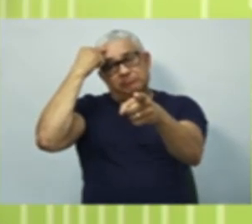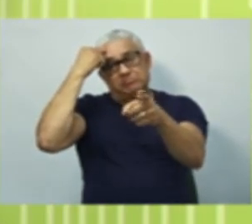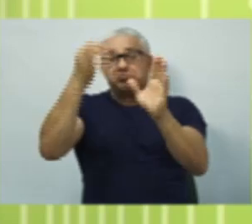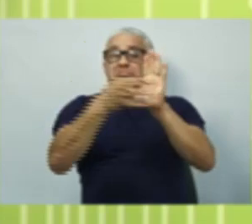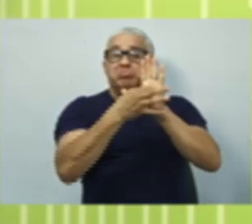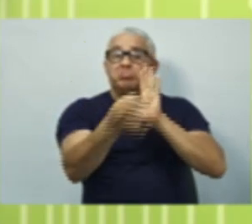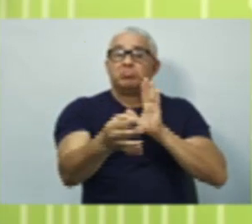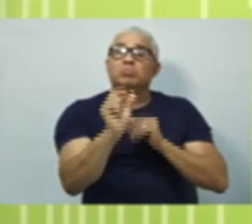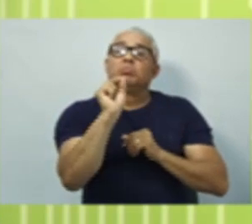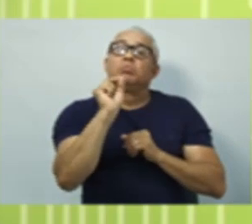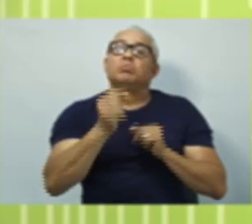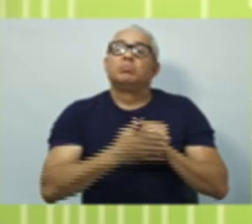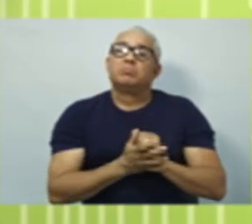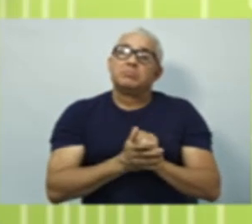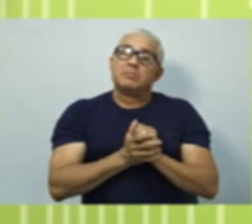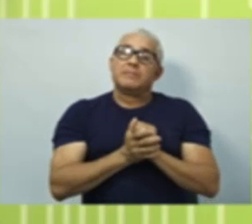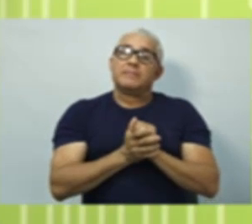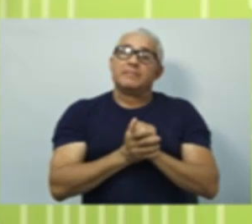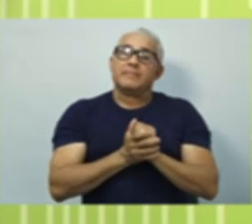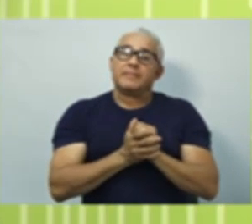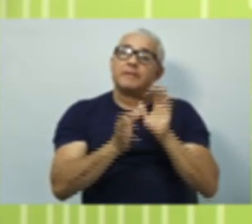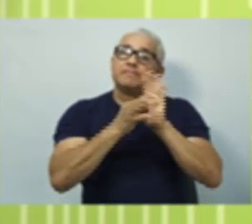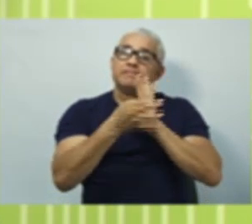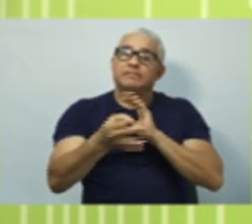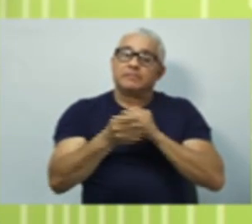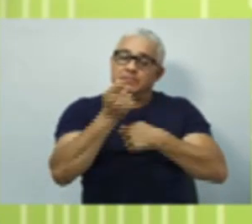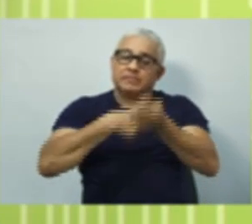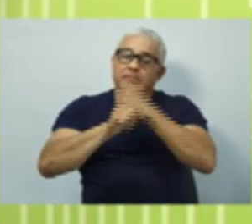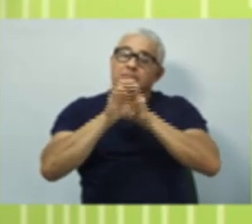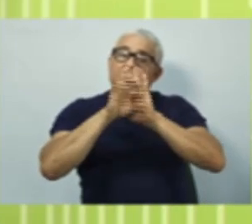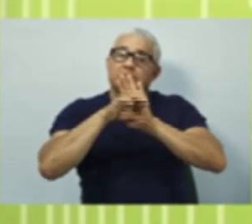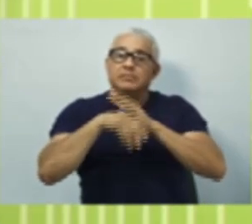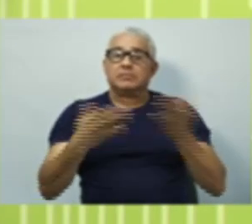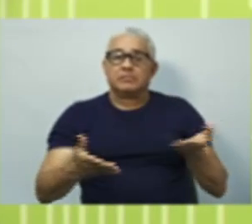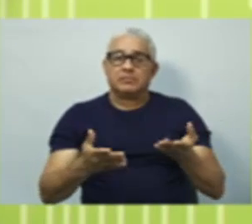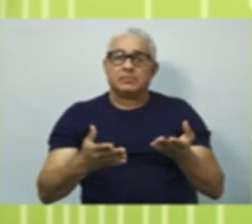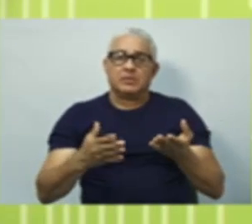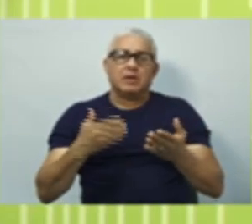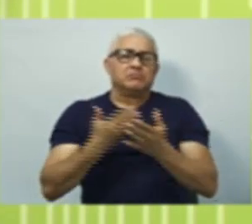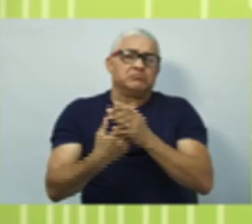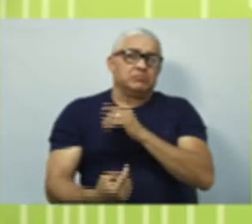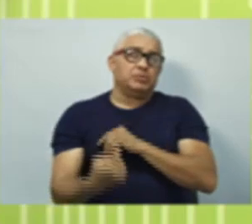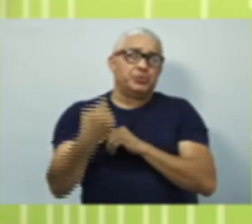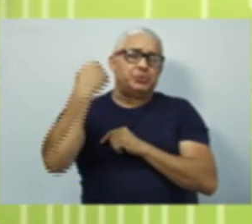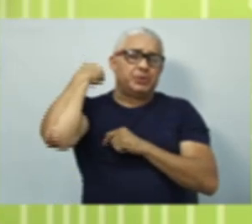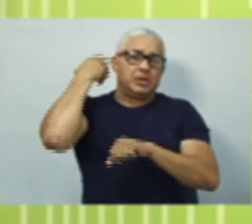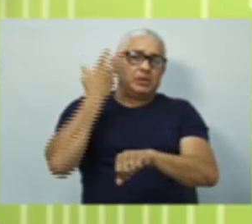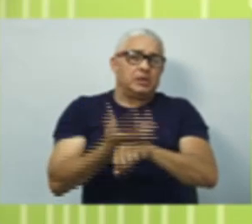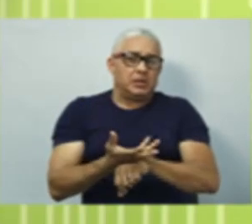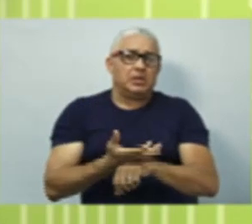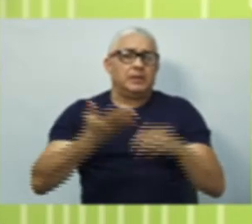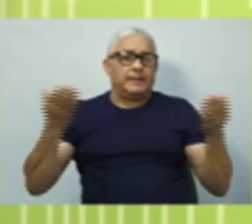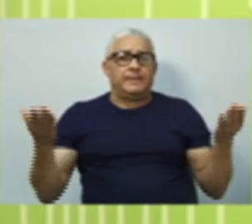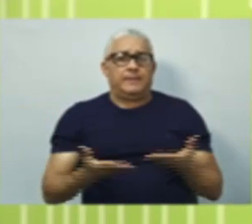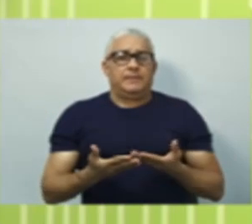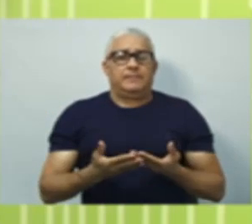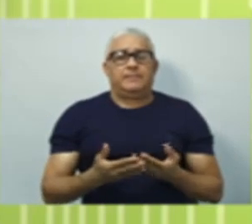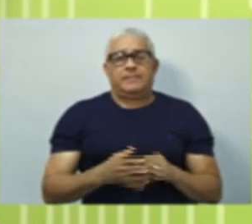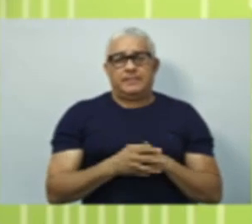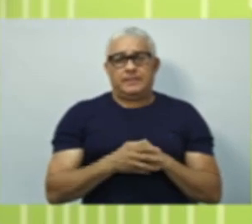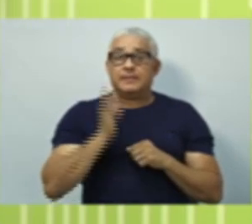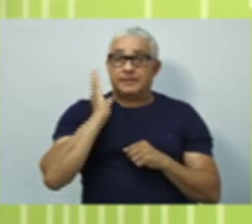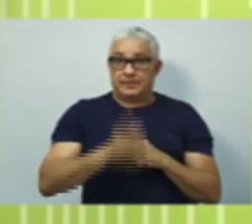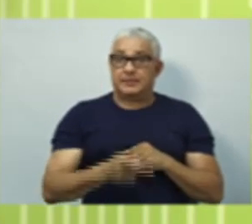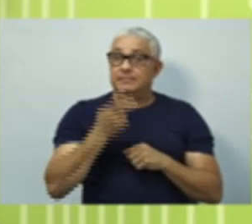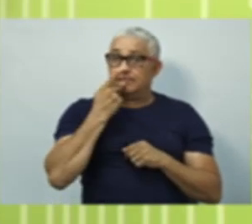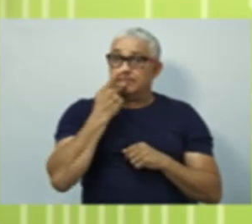pense aí, como você definiria a administração, depois de tudo que a gente estudou na nossa disciplina. Uma das coisas eu já